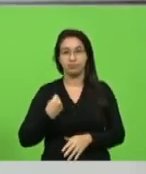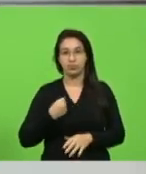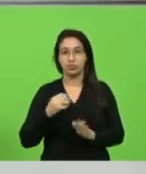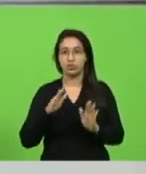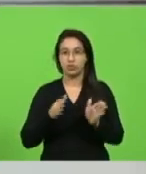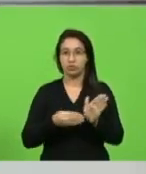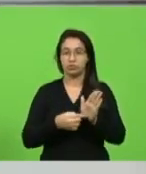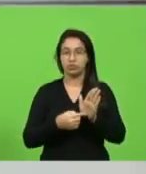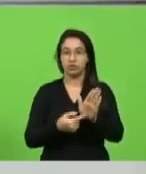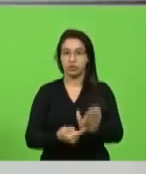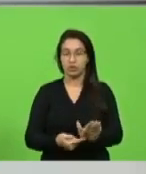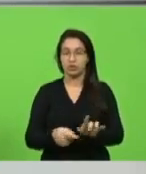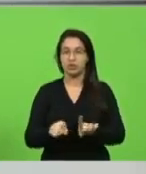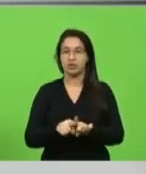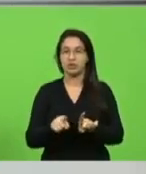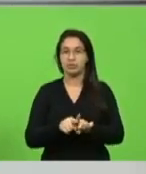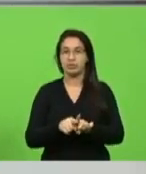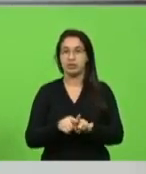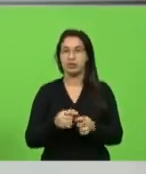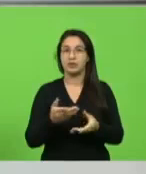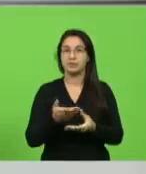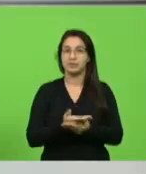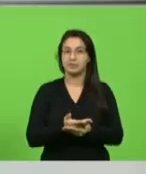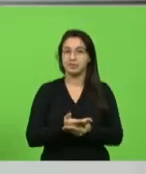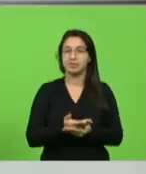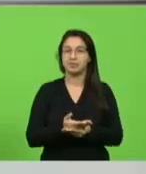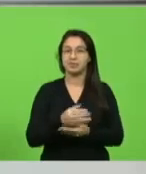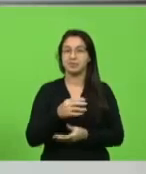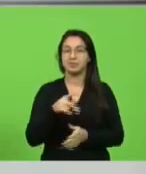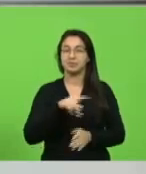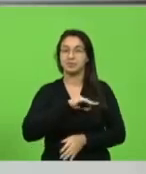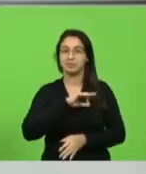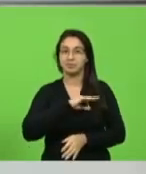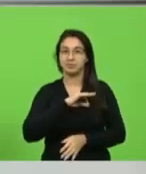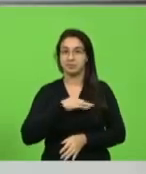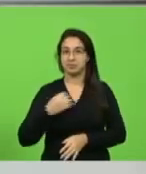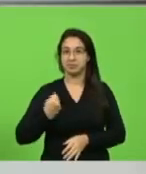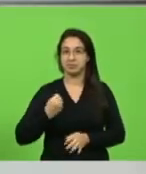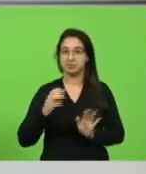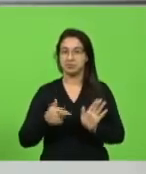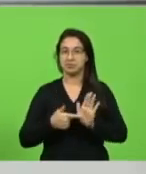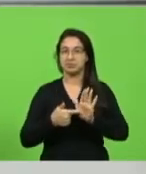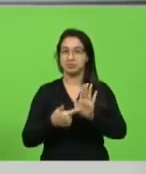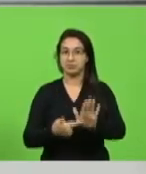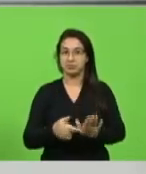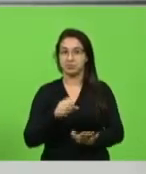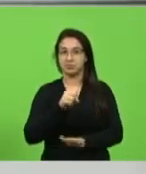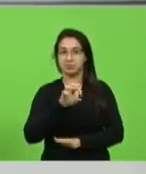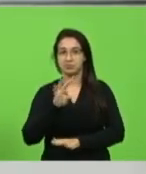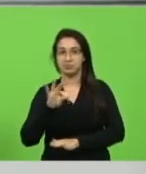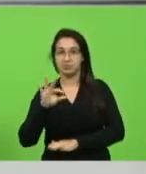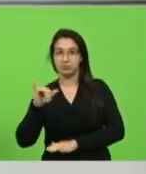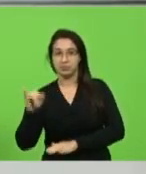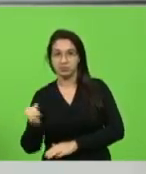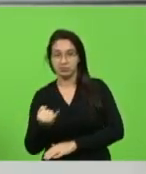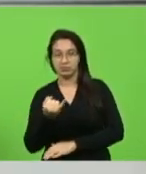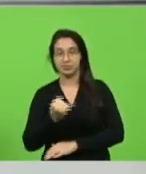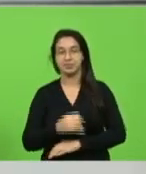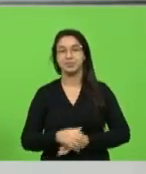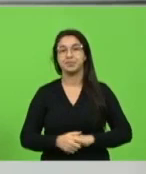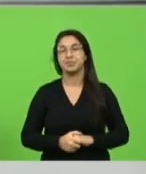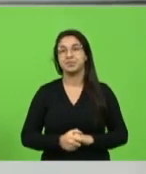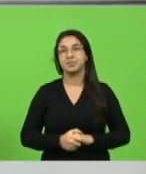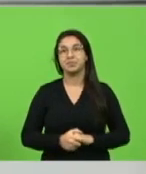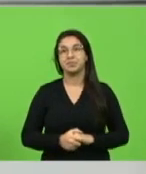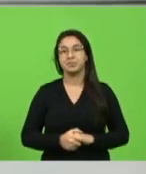policial número tal do STJ. Referidos procedimentos concluíram pela